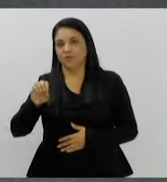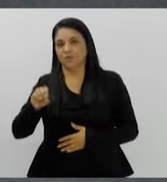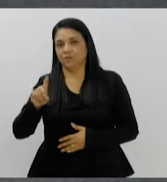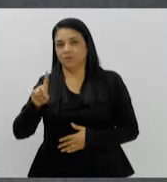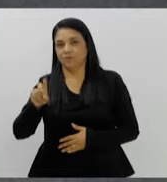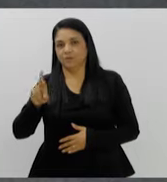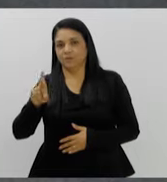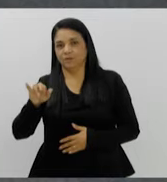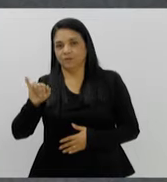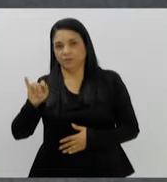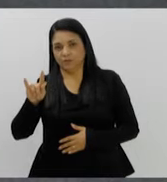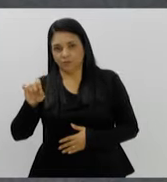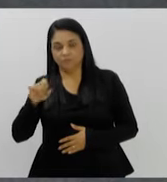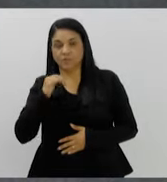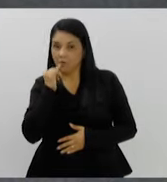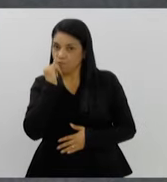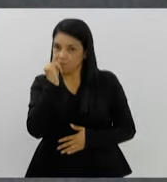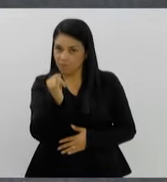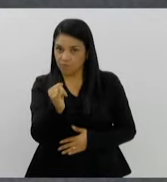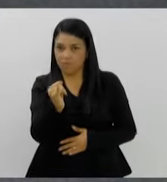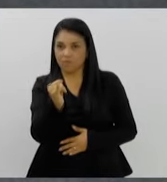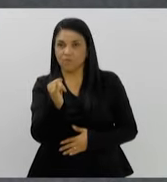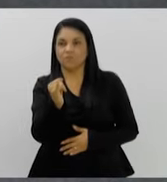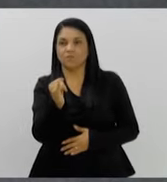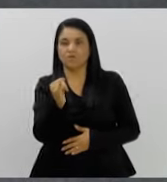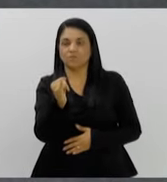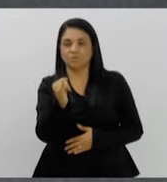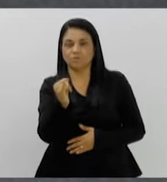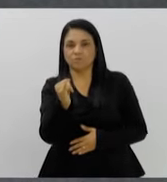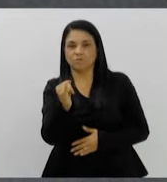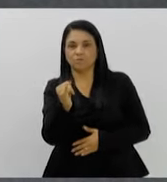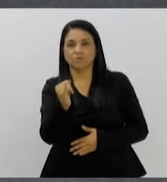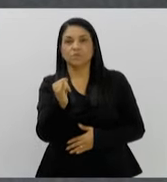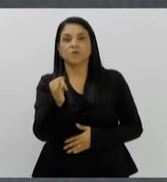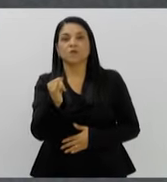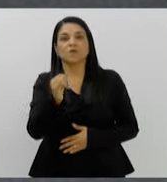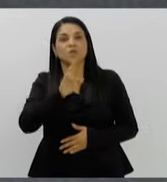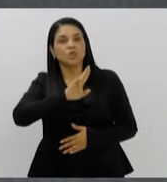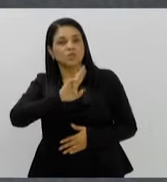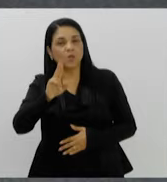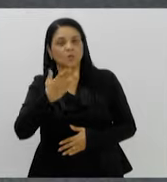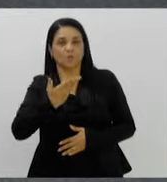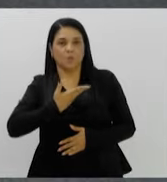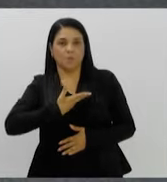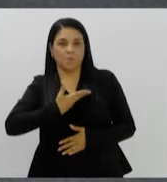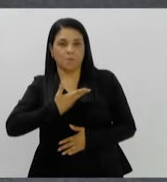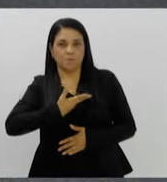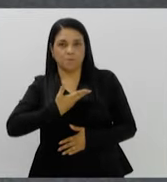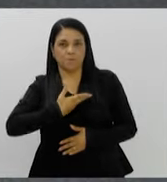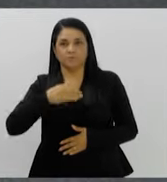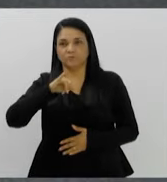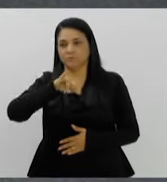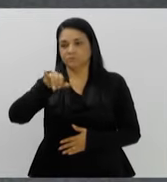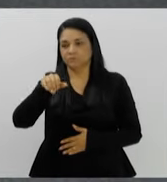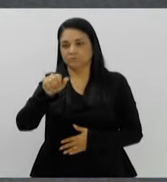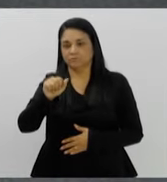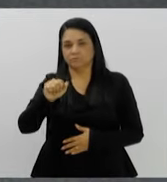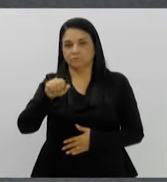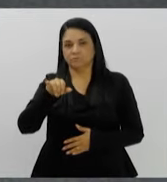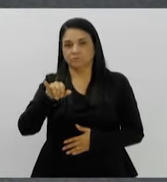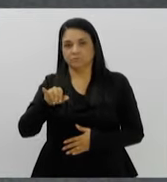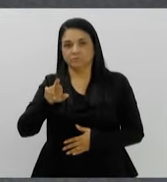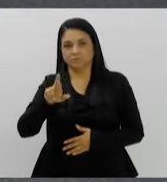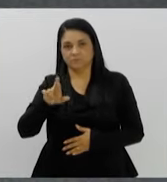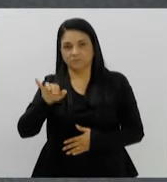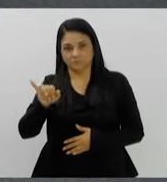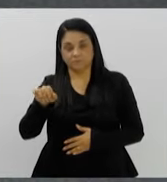reafirmar vossa excelência que e fala aqui em nome também do meu companheiro Jari Oliveira